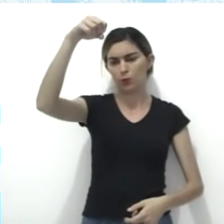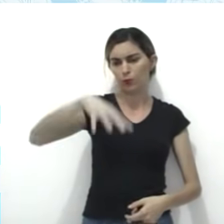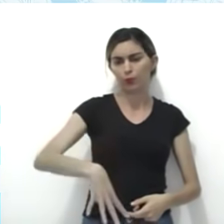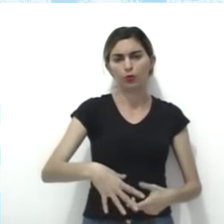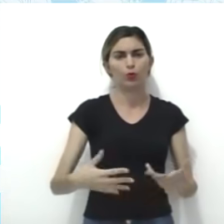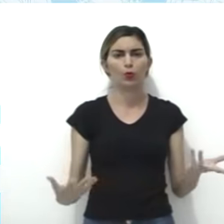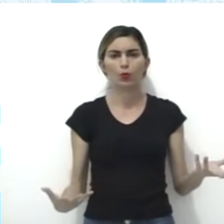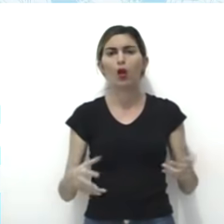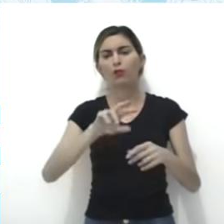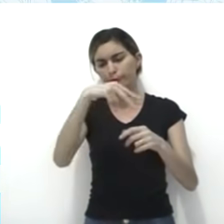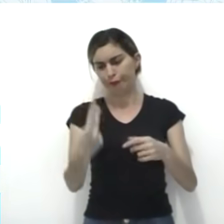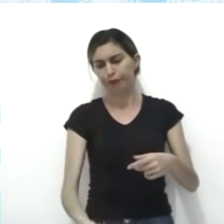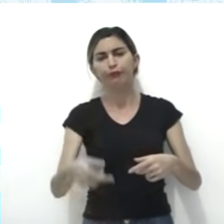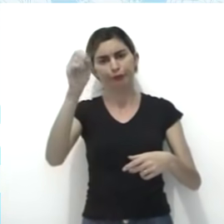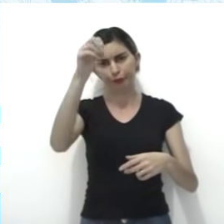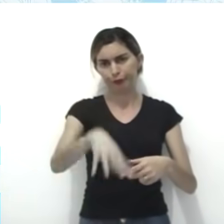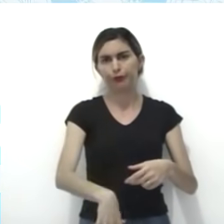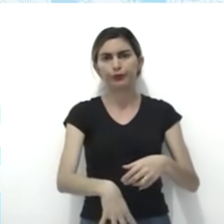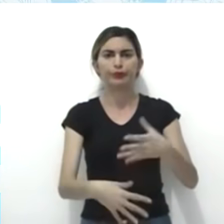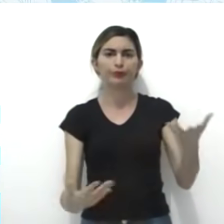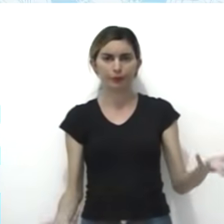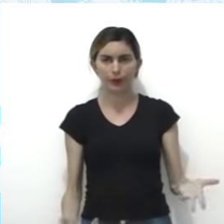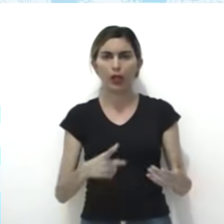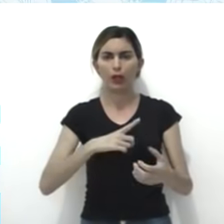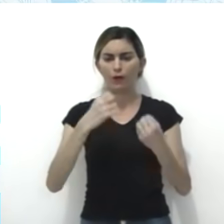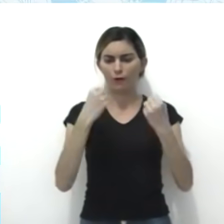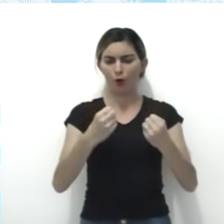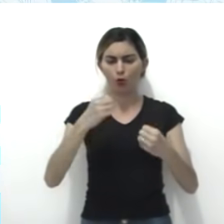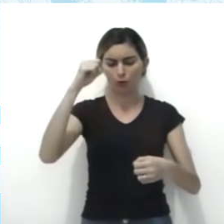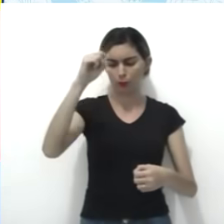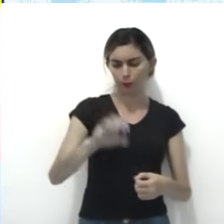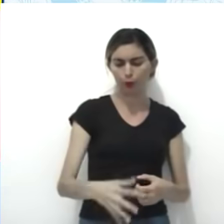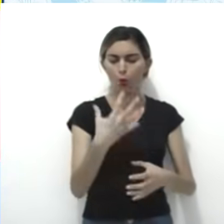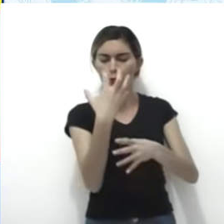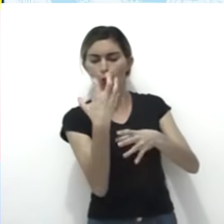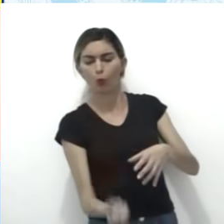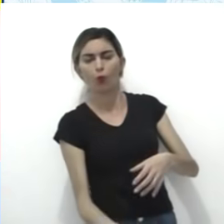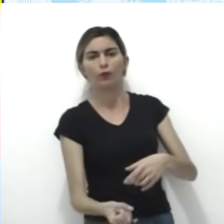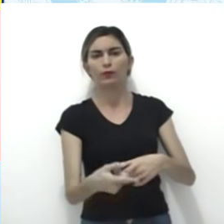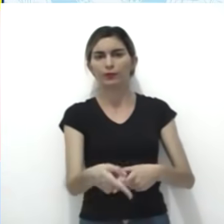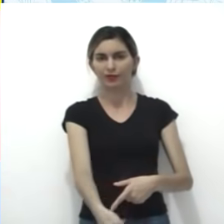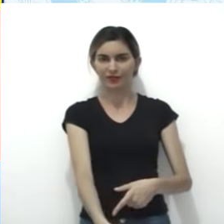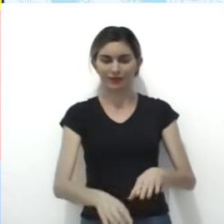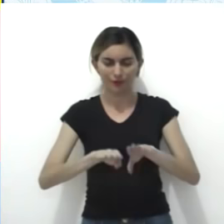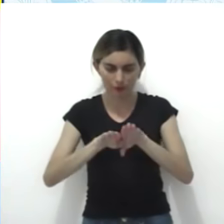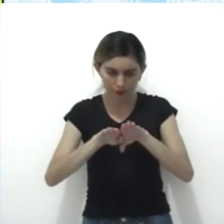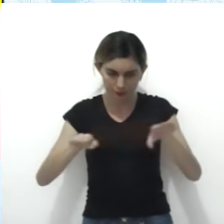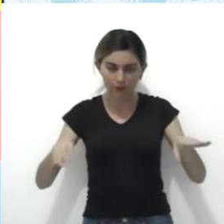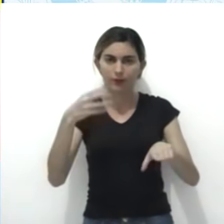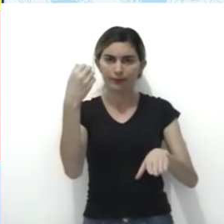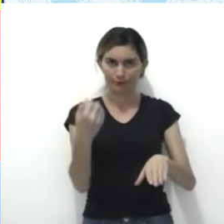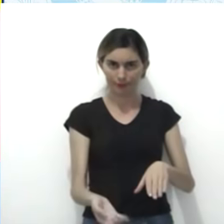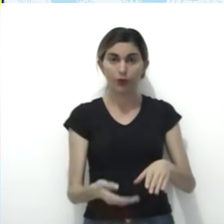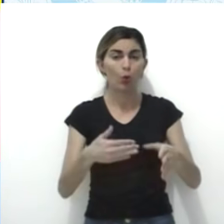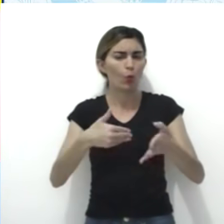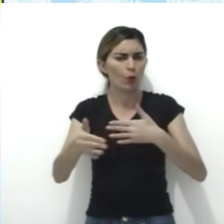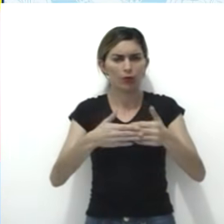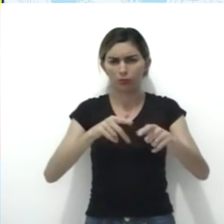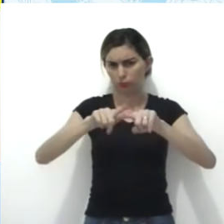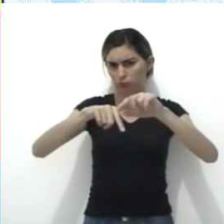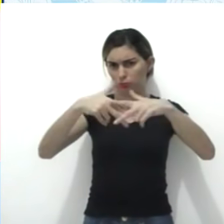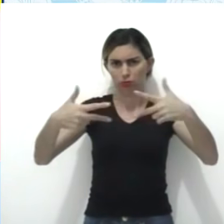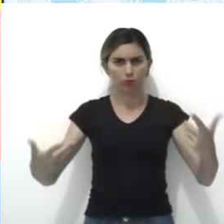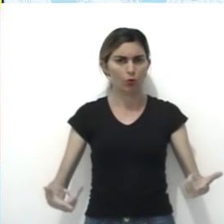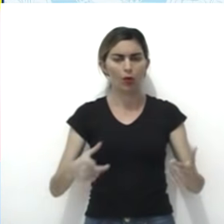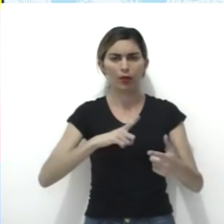desta altura ele vai cair tem uma força puxando esse objeto para o chão né então